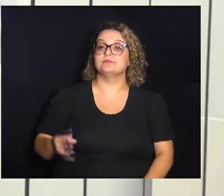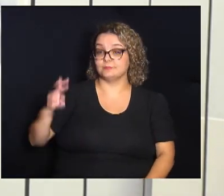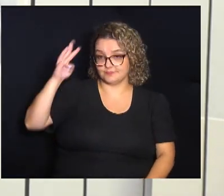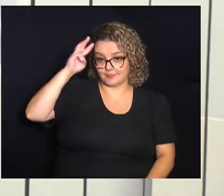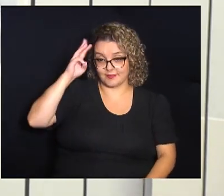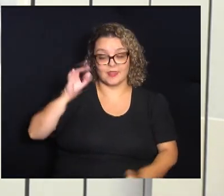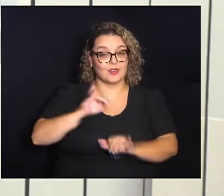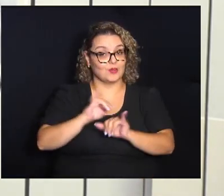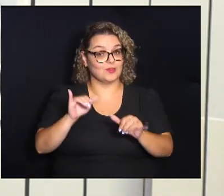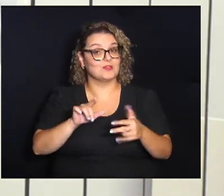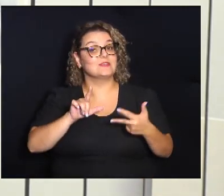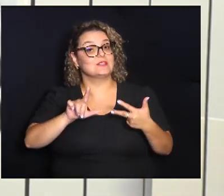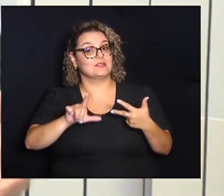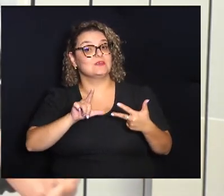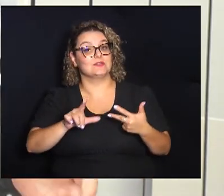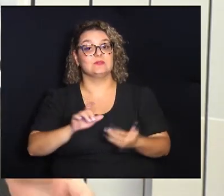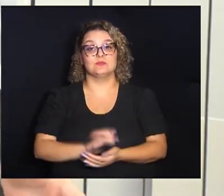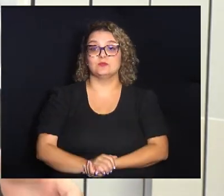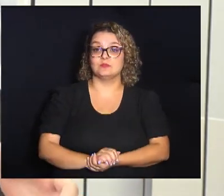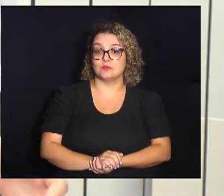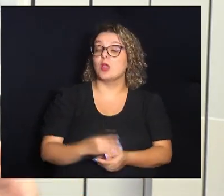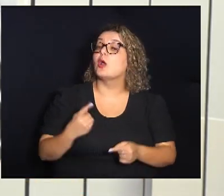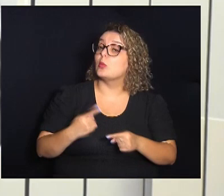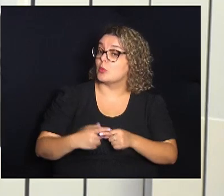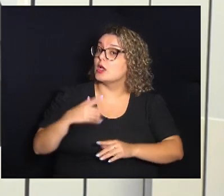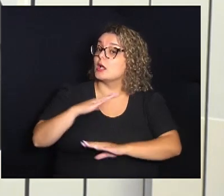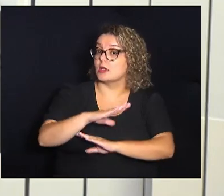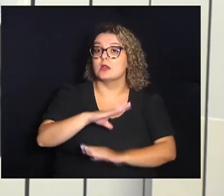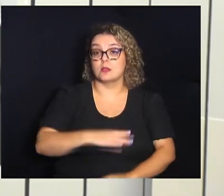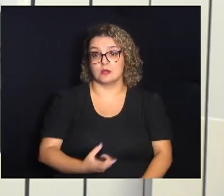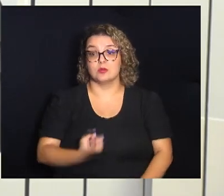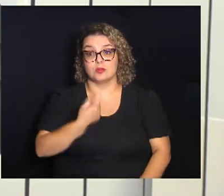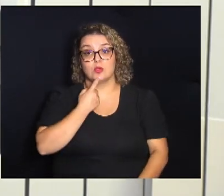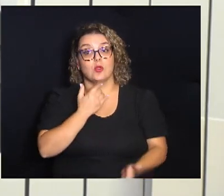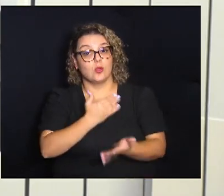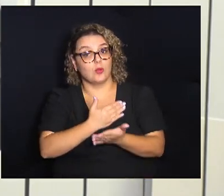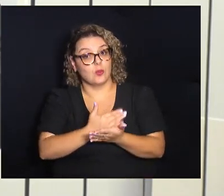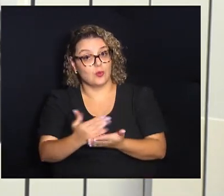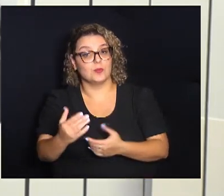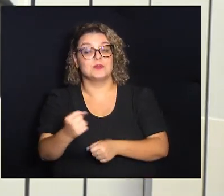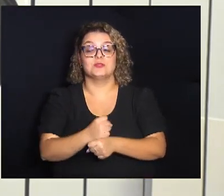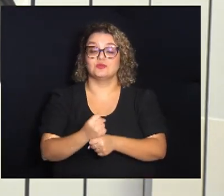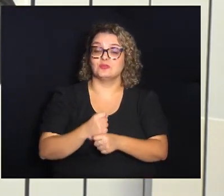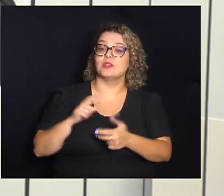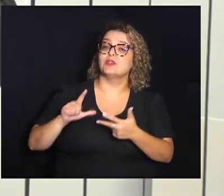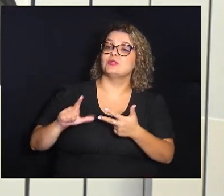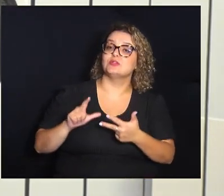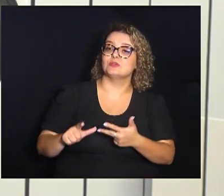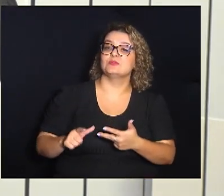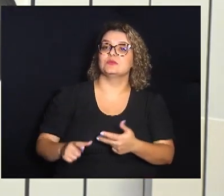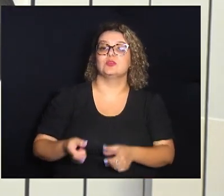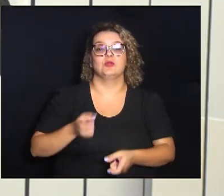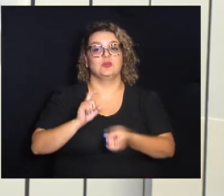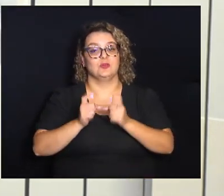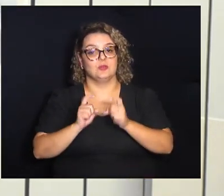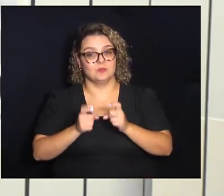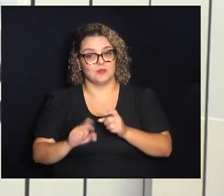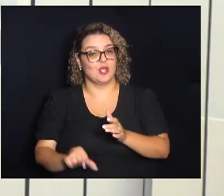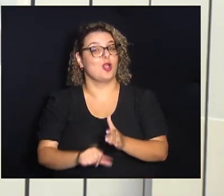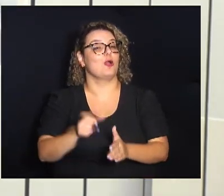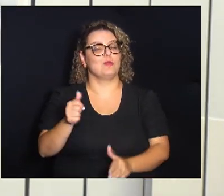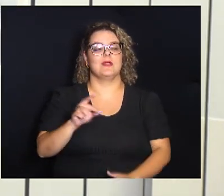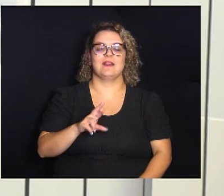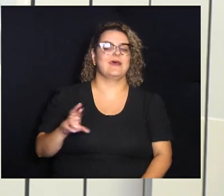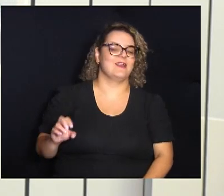as notícias do Legislativo, porque a Câmara de Campinas iniciou o ano legislativo com a realização da primeira